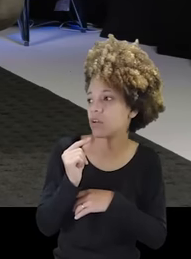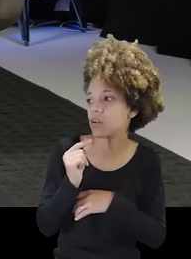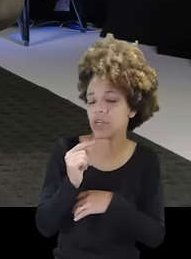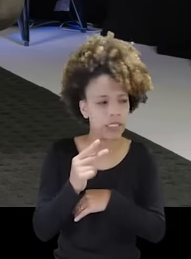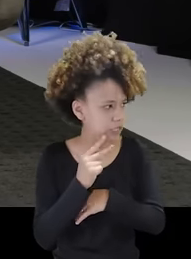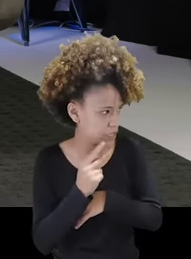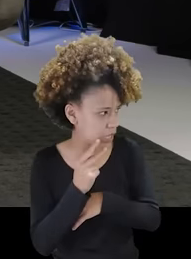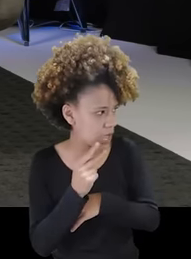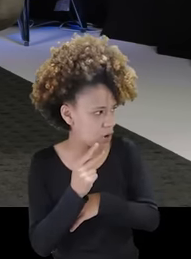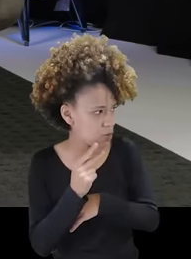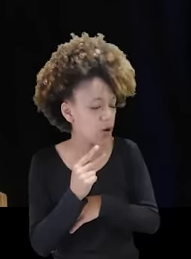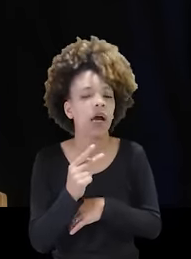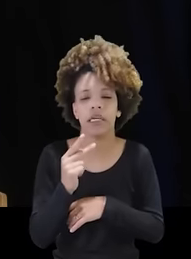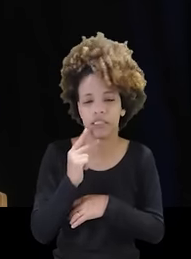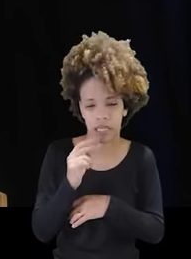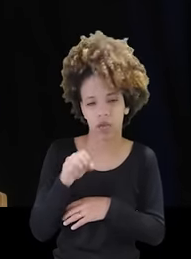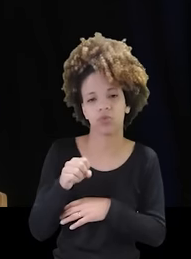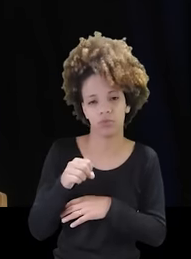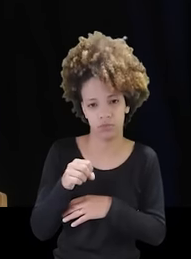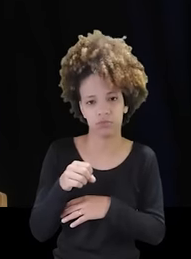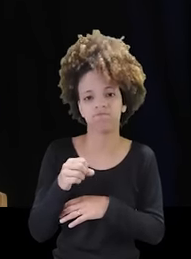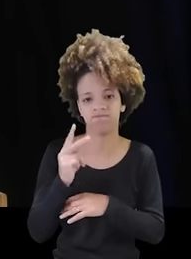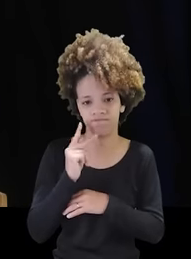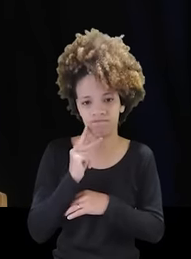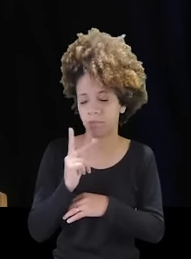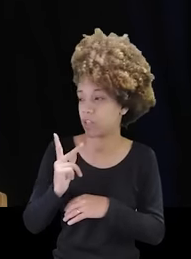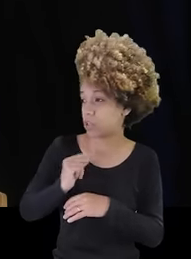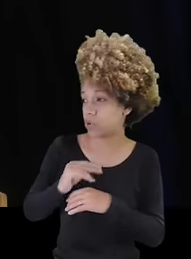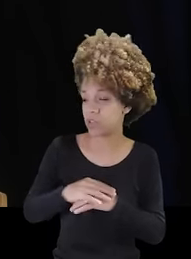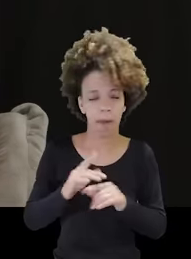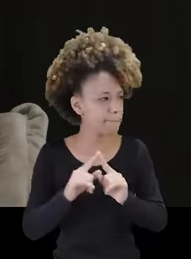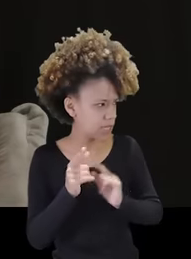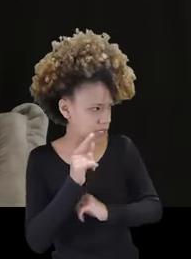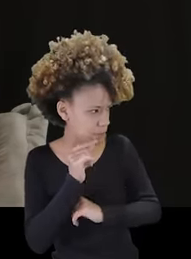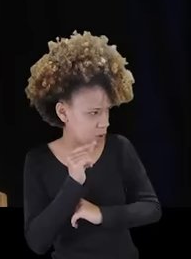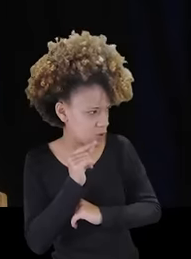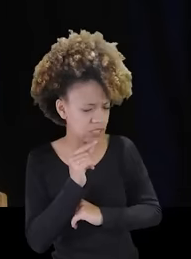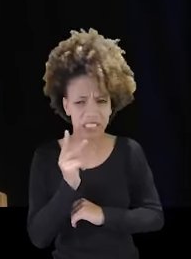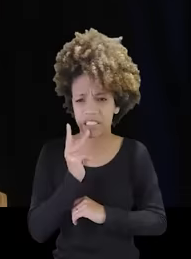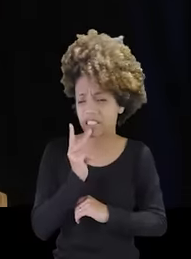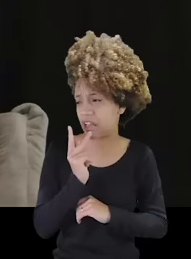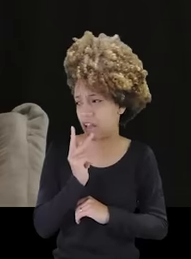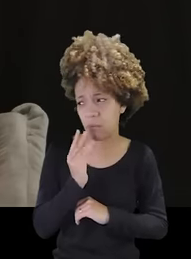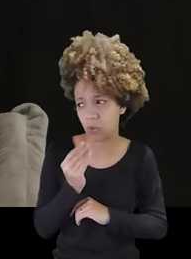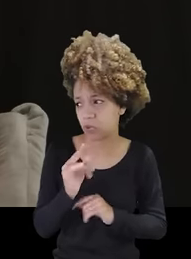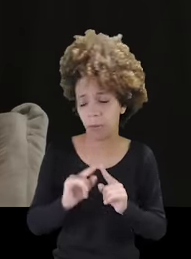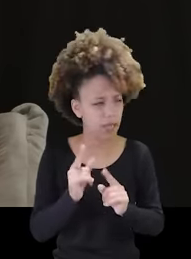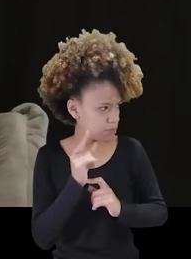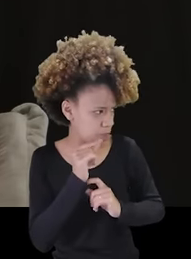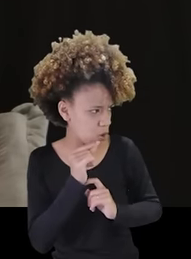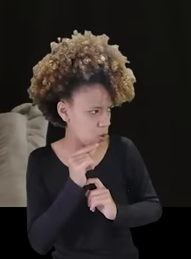cigarro esfuma bastante nossa Maria galera gente